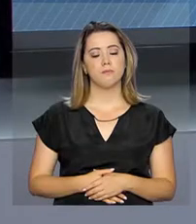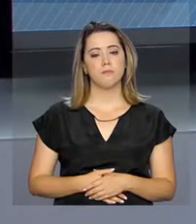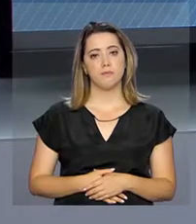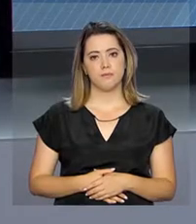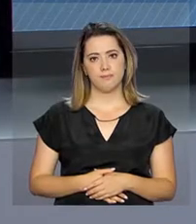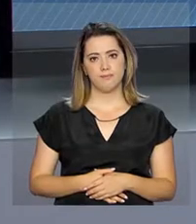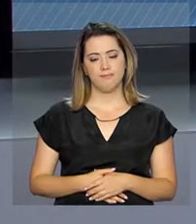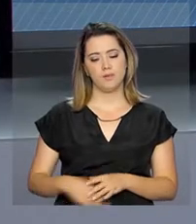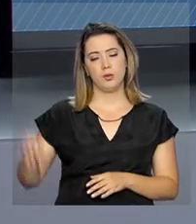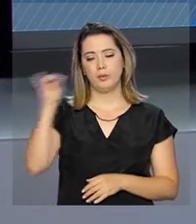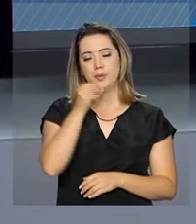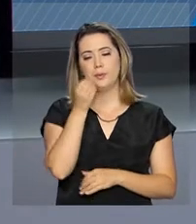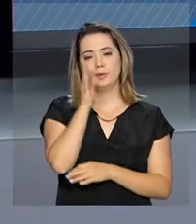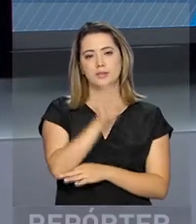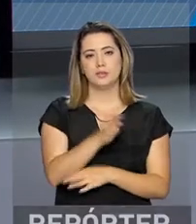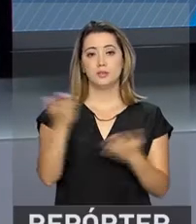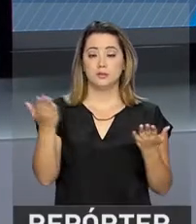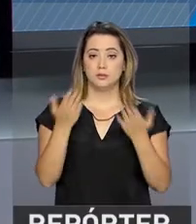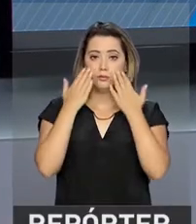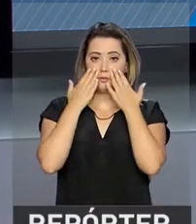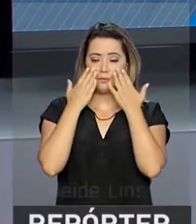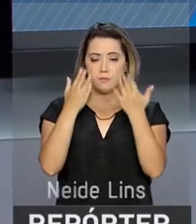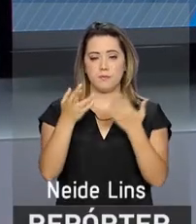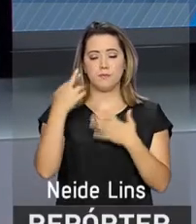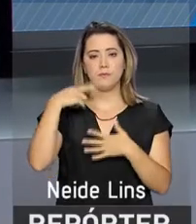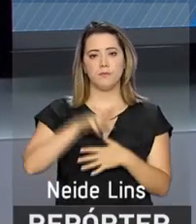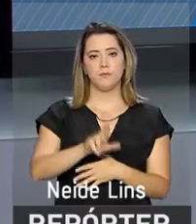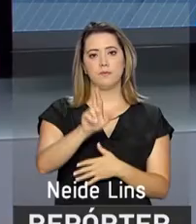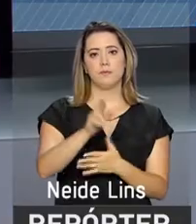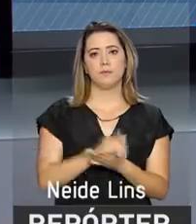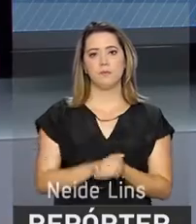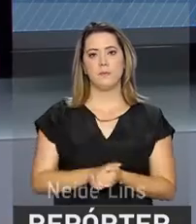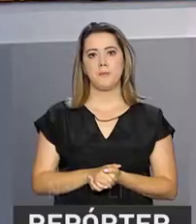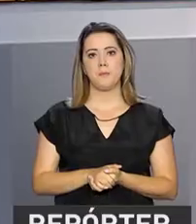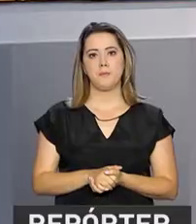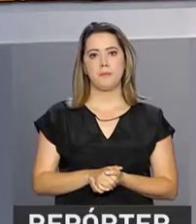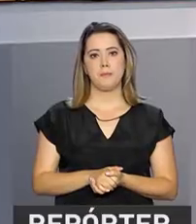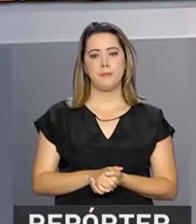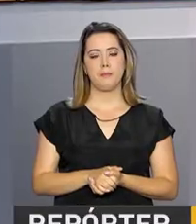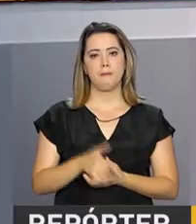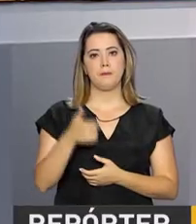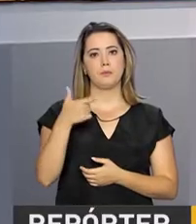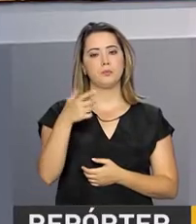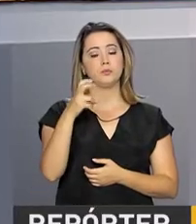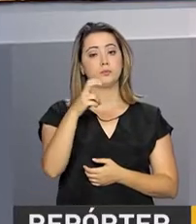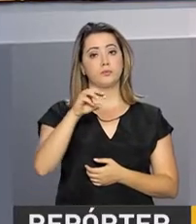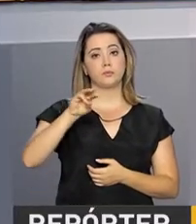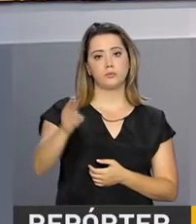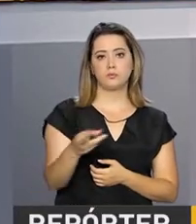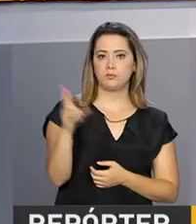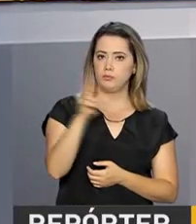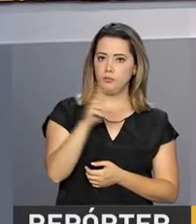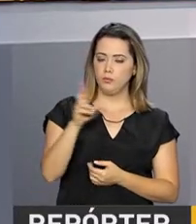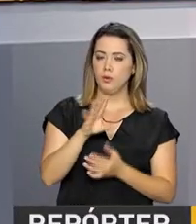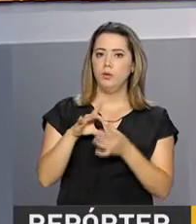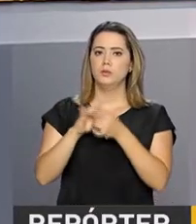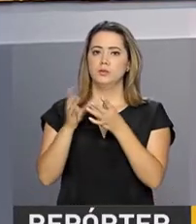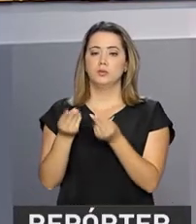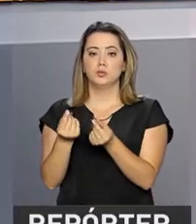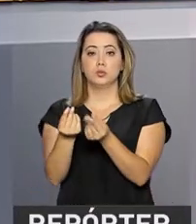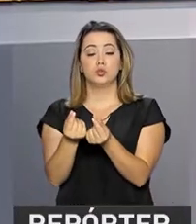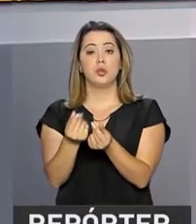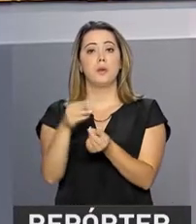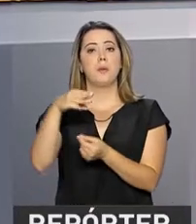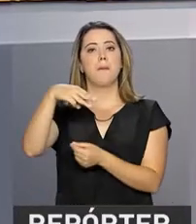olá boa tarde no ar mais uma edição do repórter nbr 25 milhões de reais vão ser liberados para a